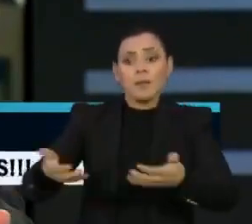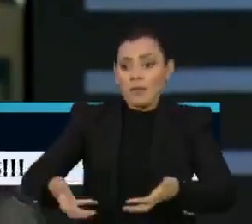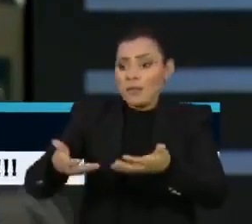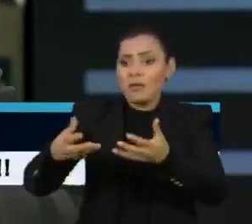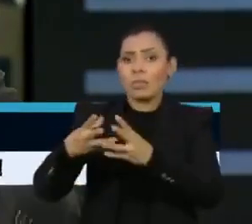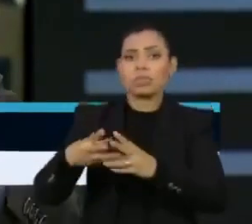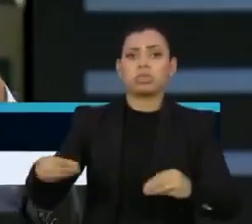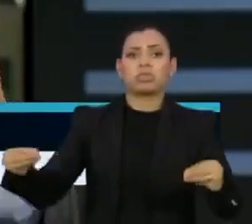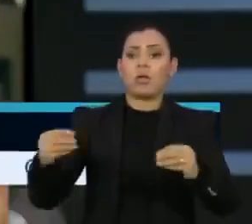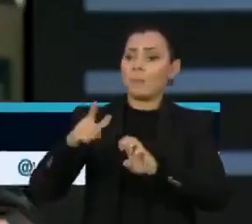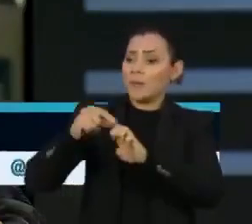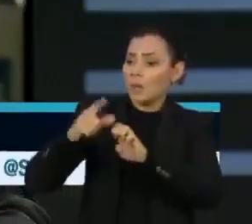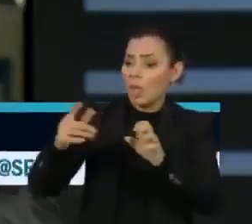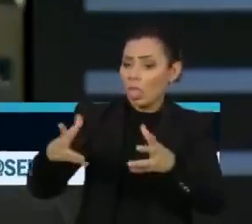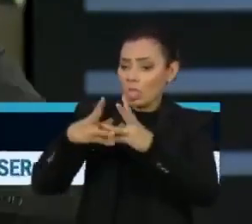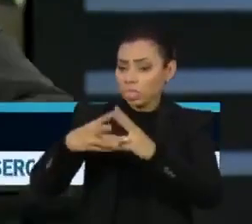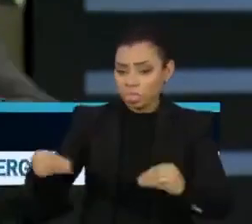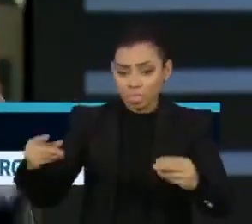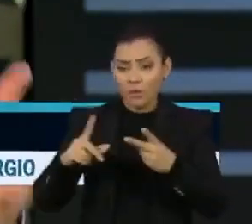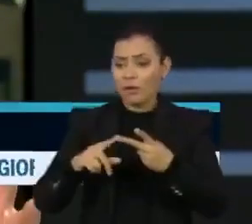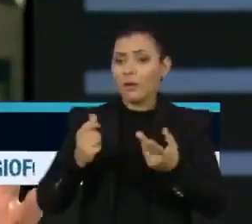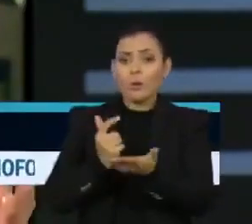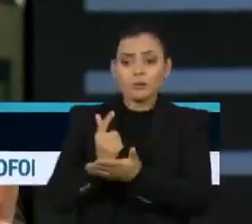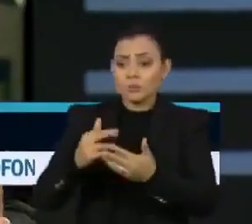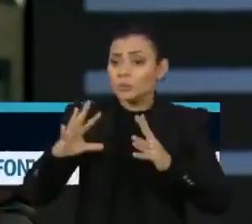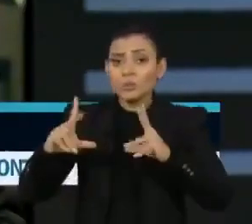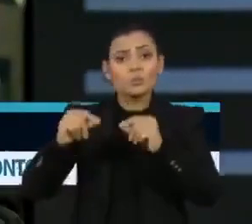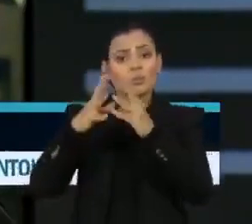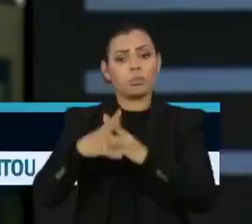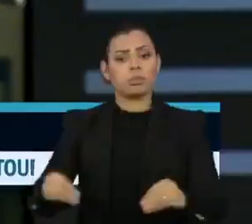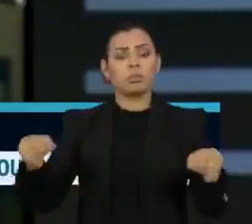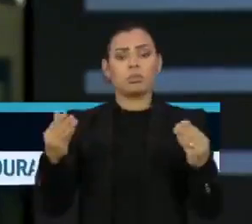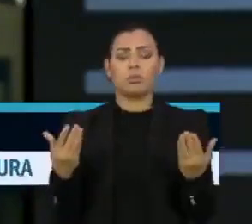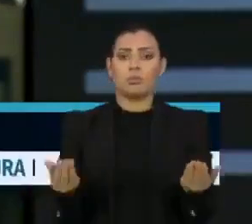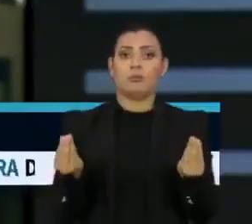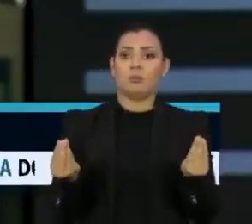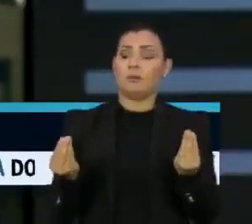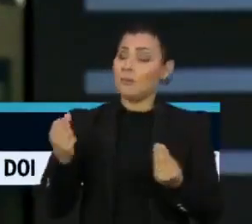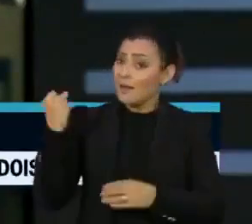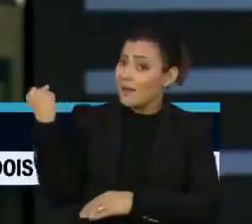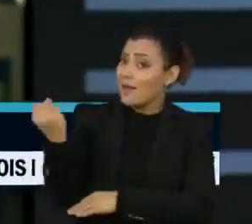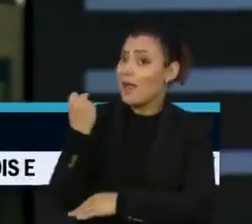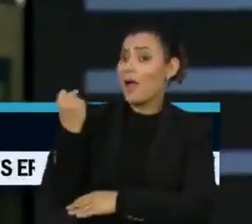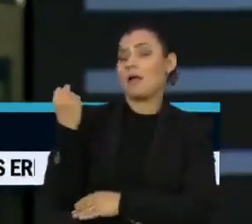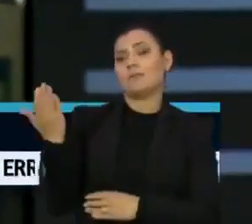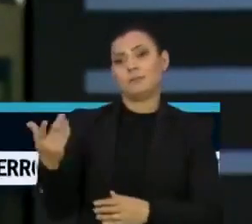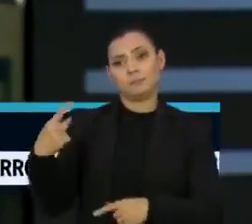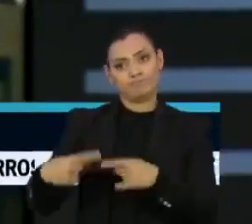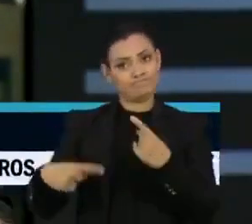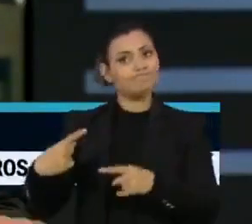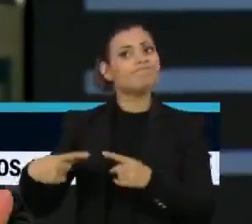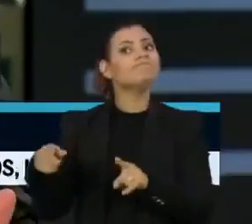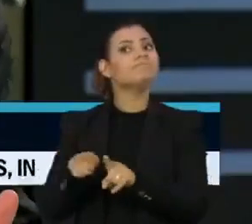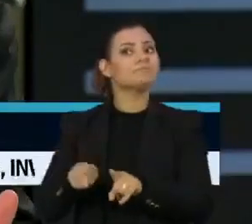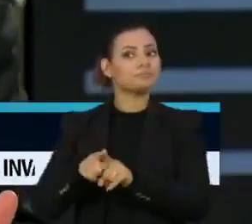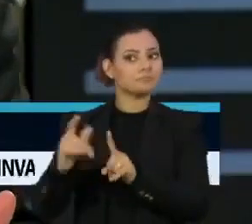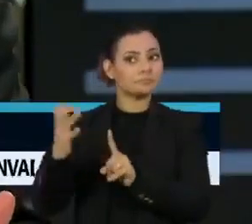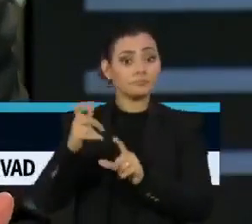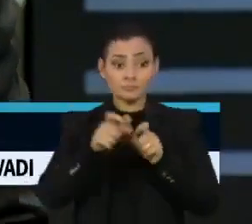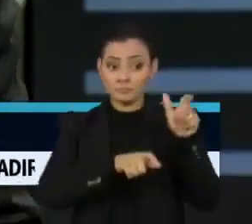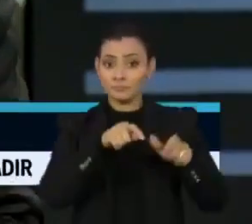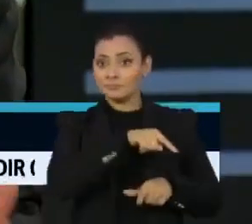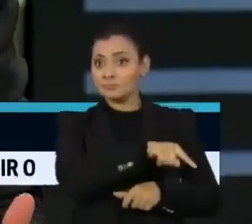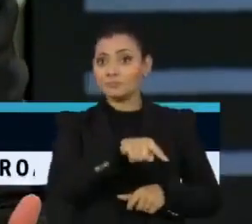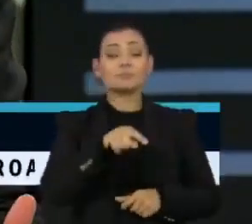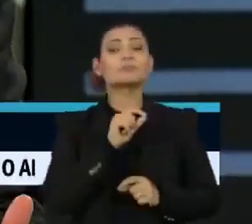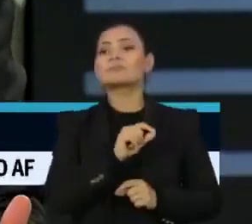desperdiçada de empreendedorismo é mercado de consumo está pegando tudo e é grave do ponto de vista político porque esse pessoal